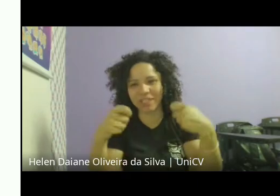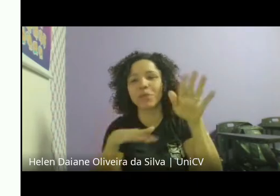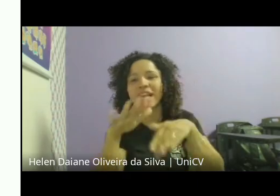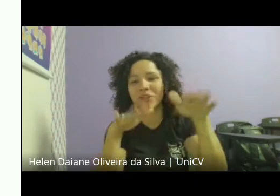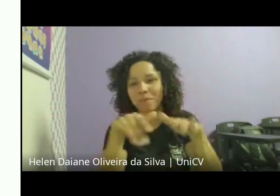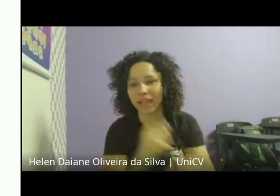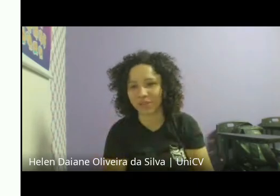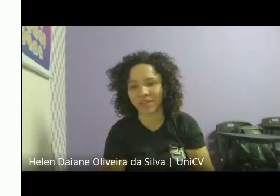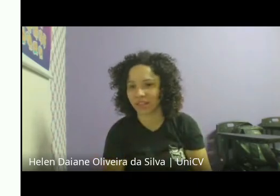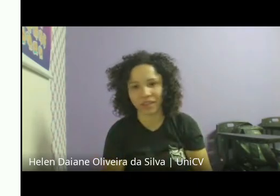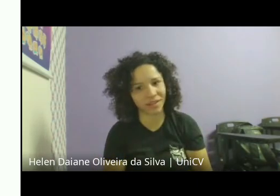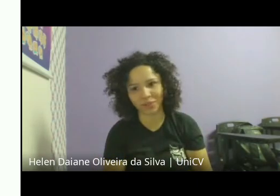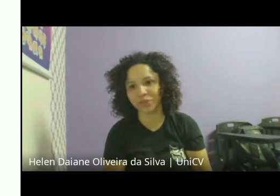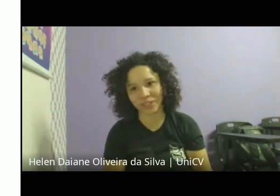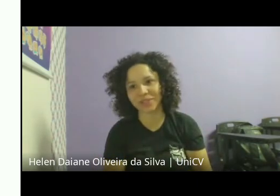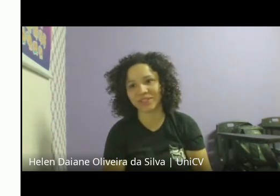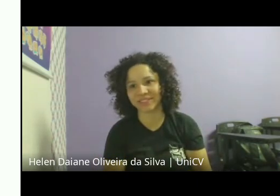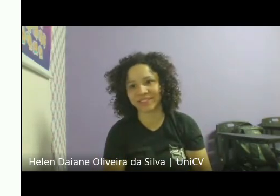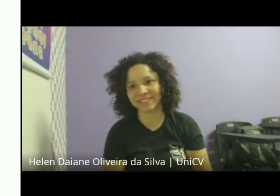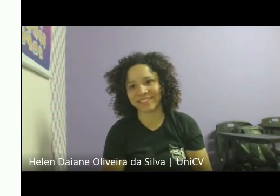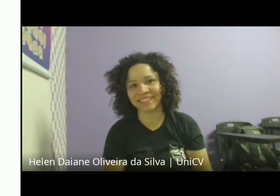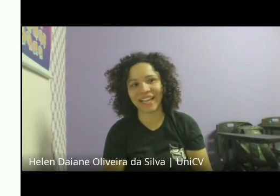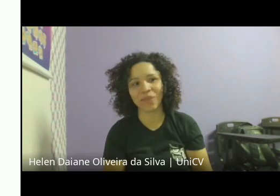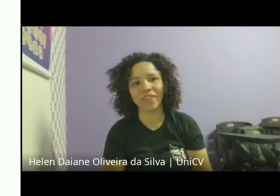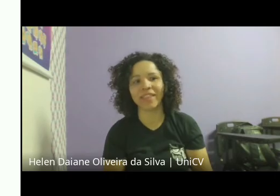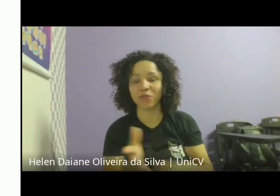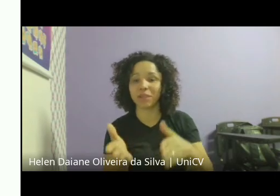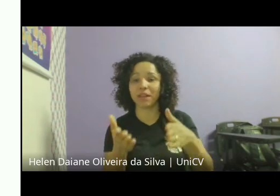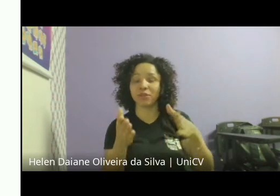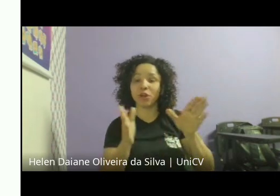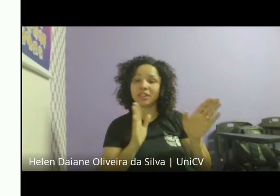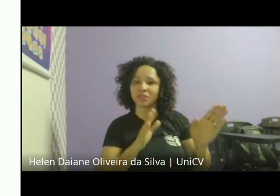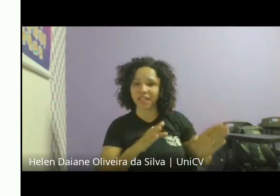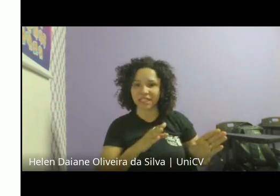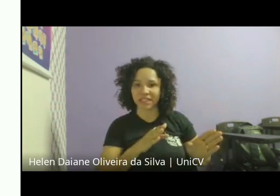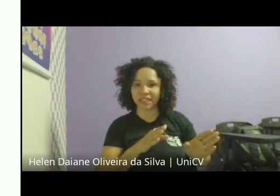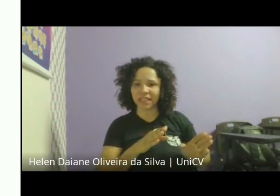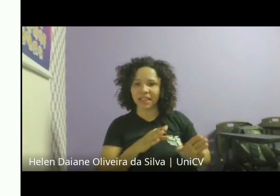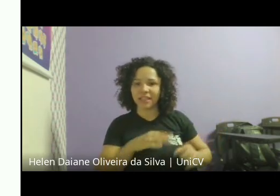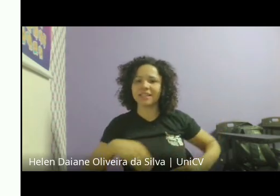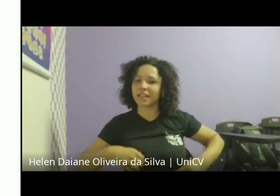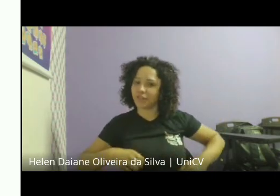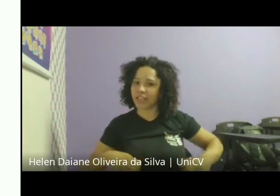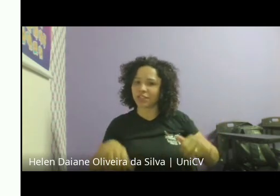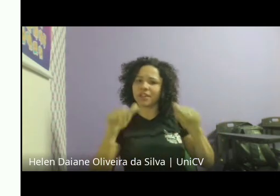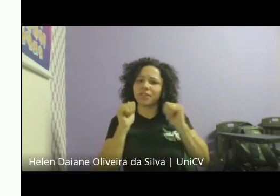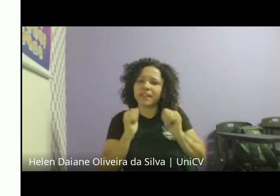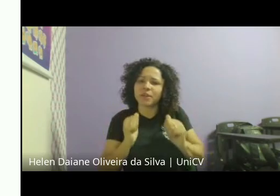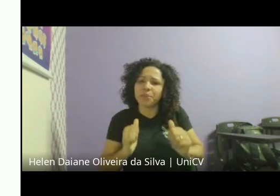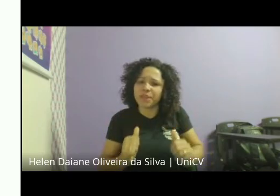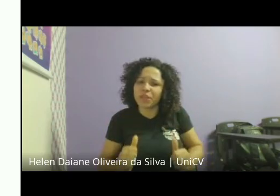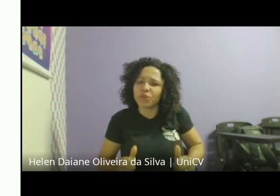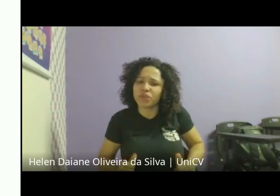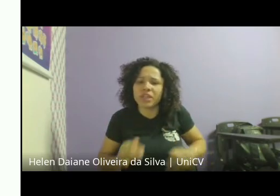Nós precisamos cuidar dos passos. Não, não foi isso. Tá? Daí eu falei para ele: volta na frase. O que significa isso?